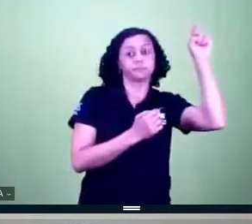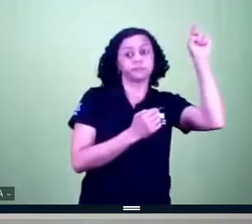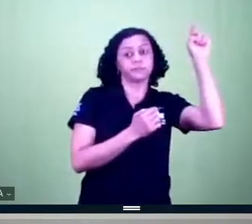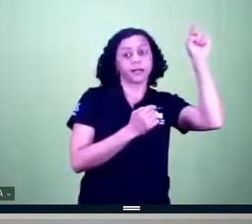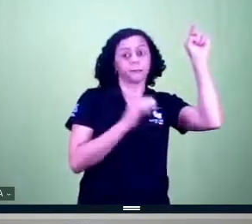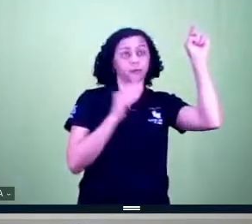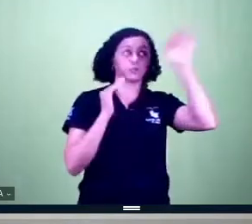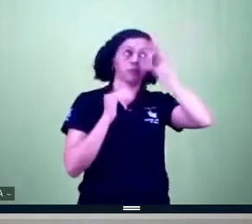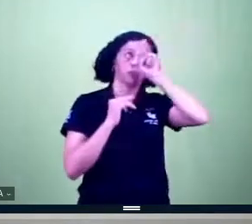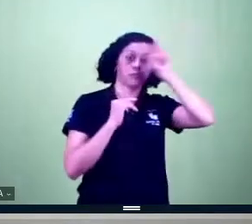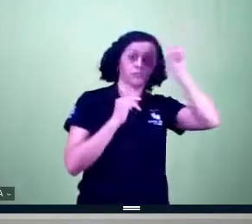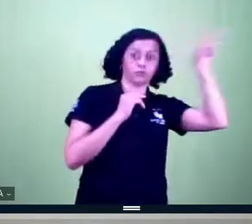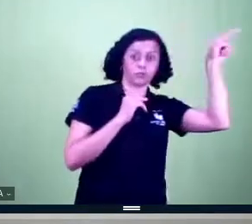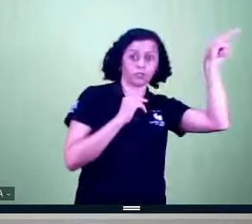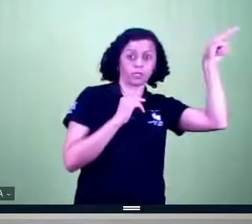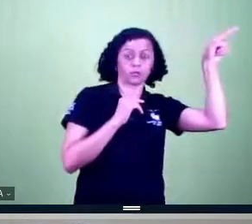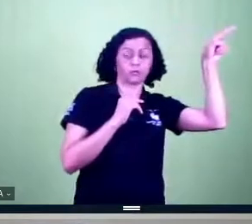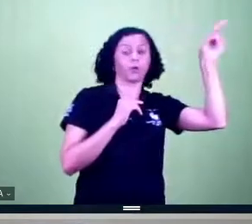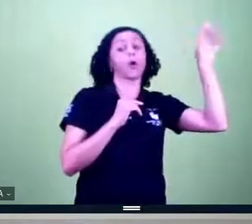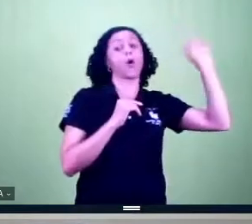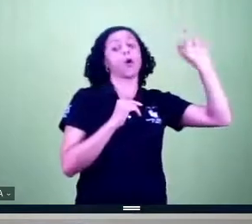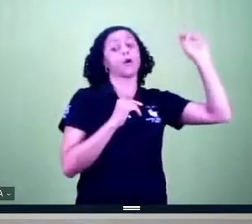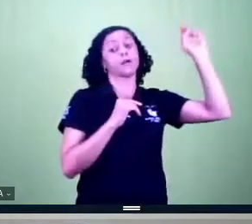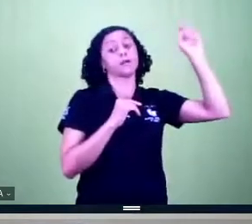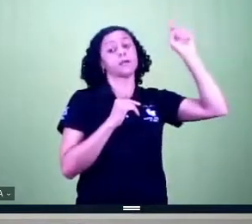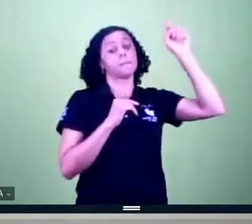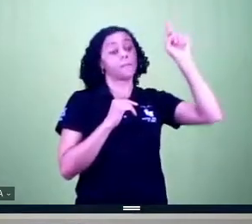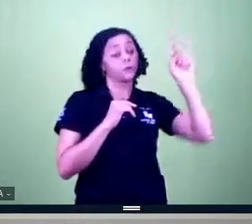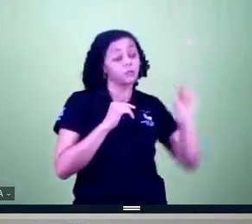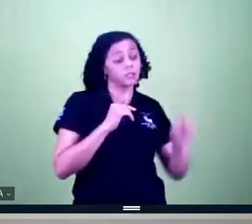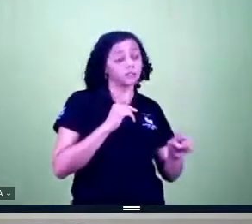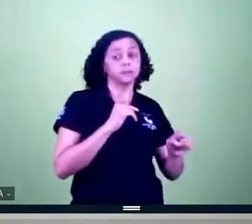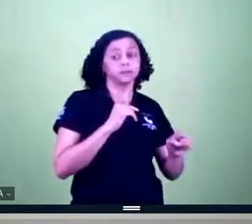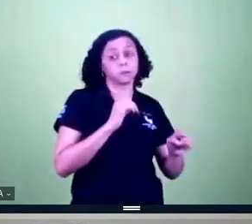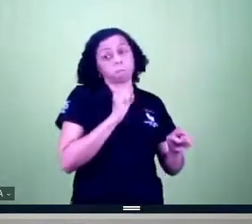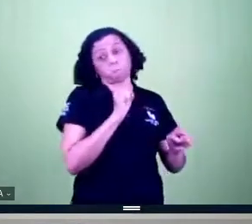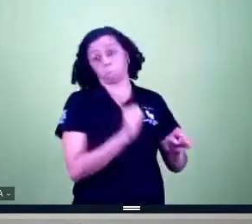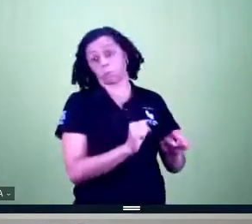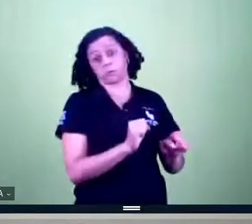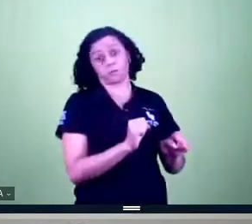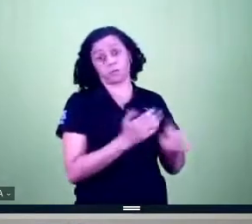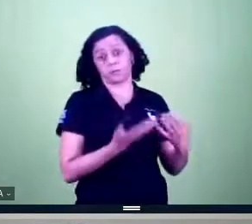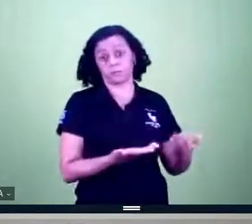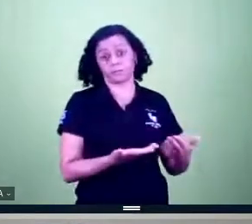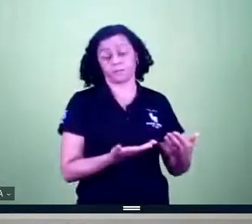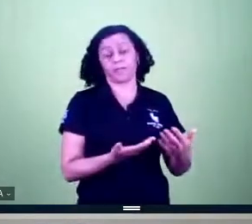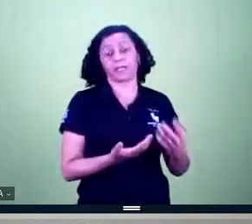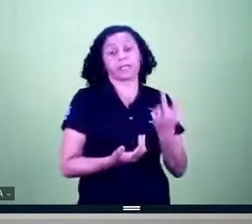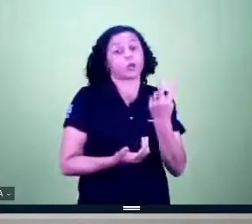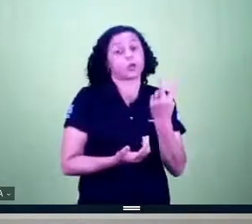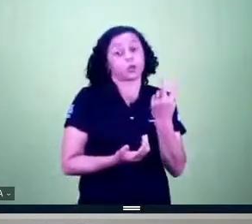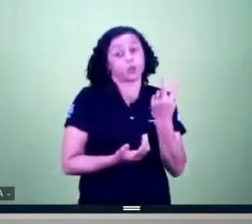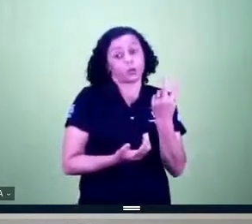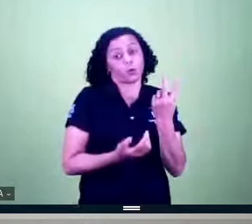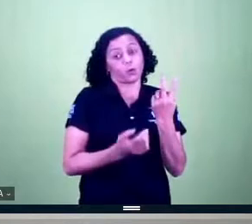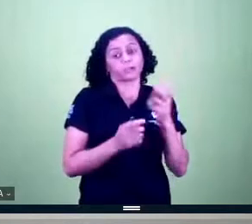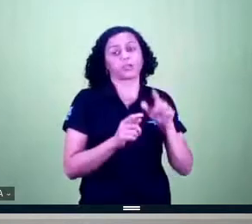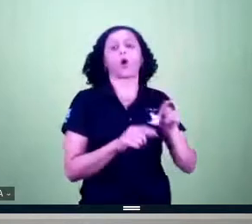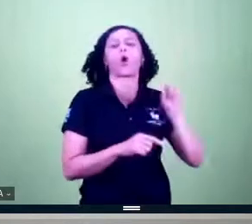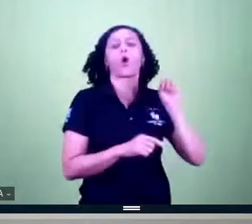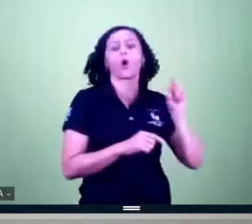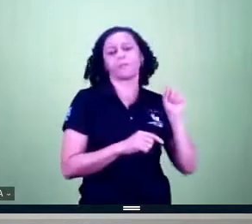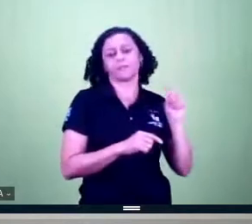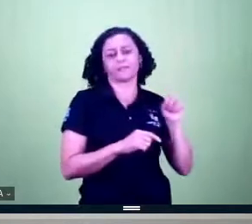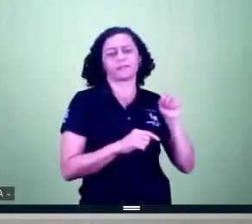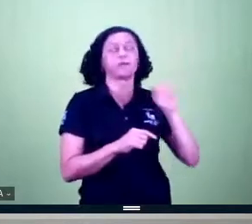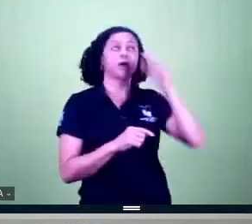poderia seguir adiante e voltar aqui embaixo, e poderia descer e continuar o seu caminho. Tem dois trajetos, um por esse resistor